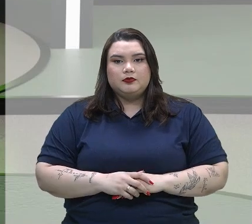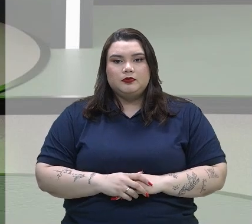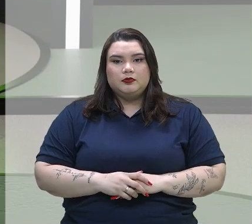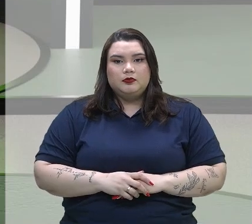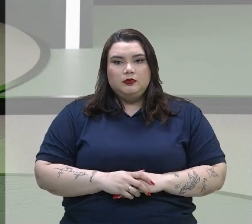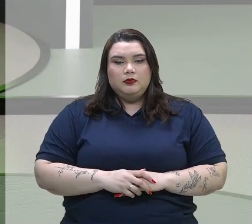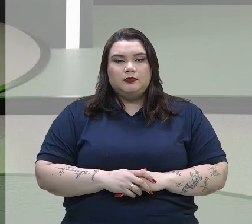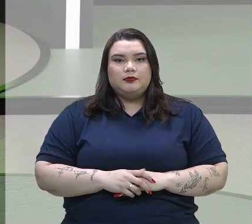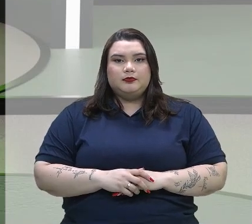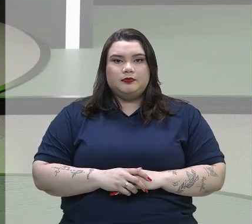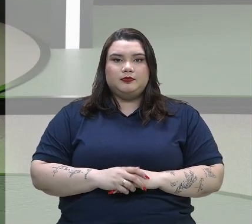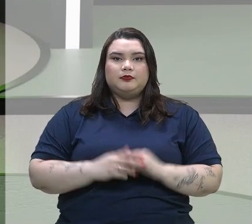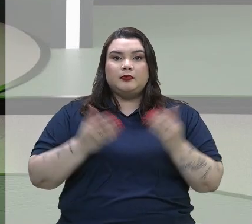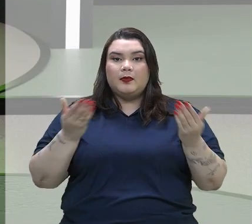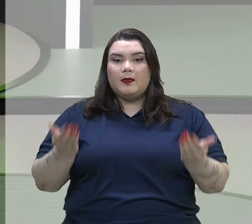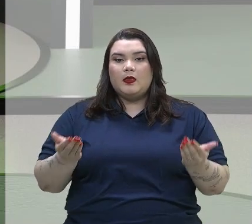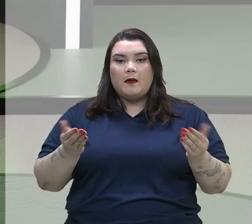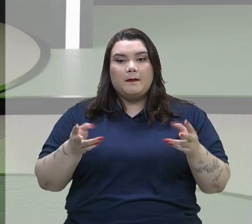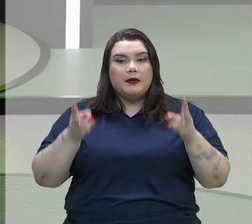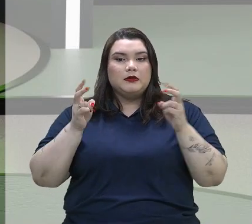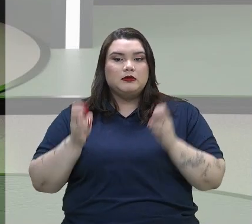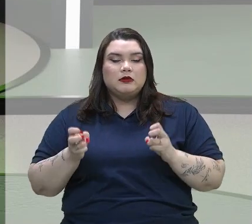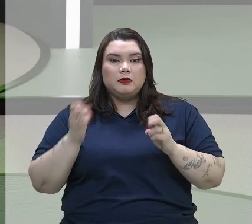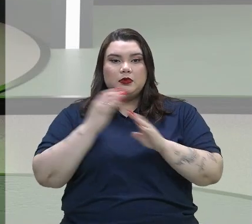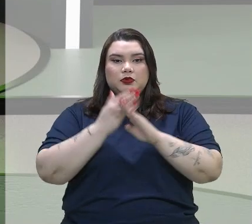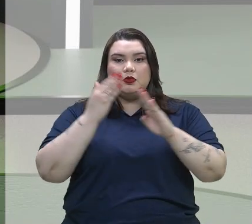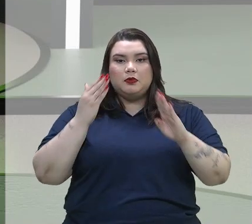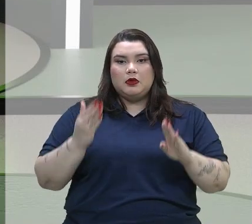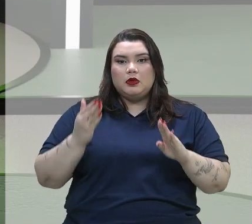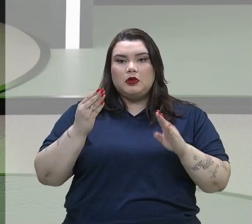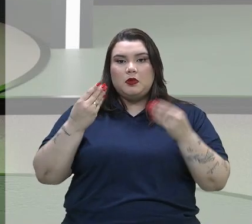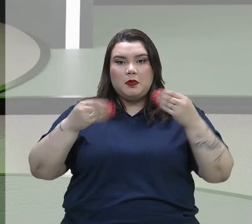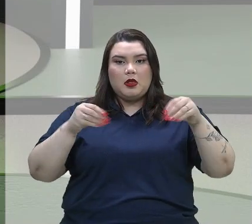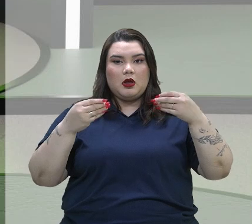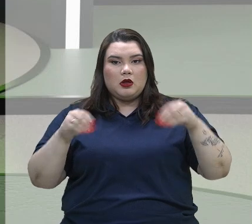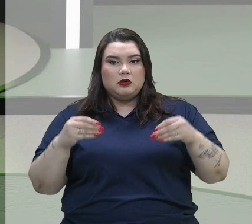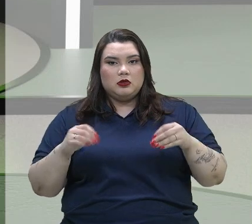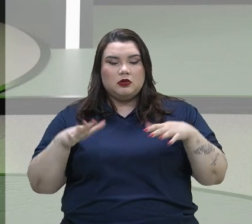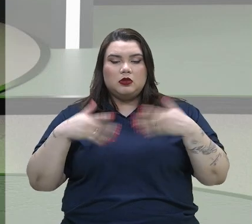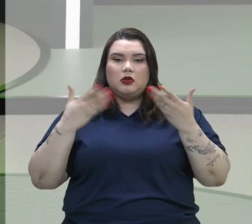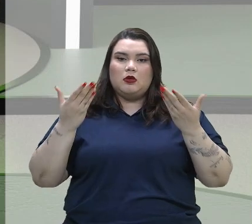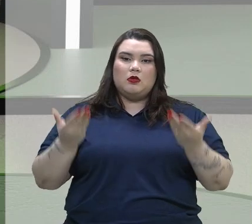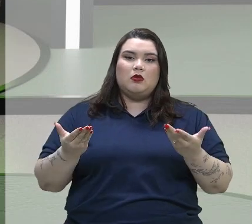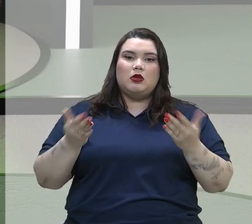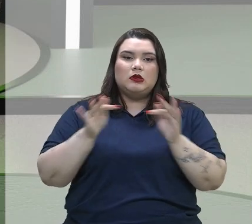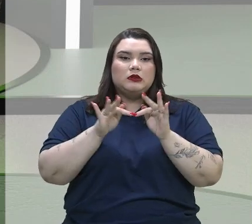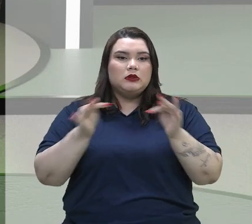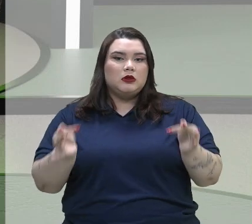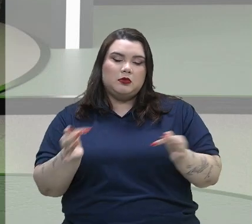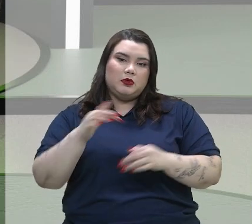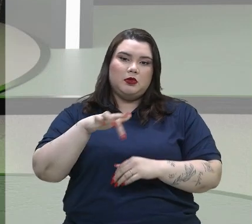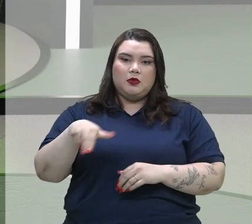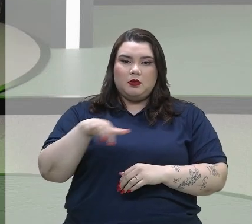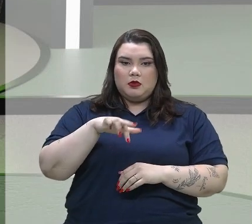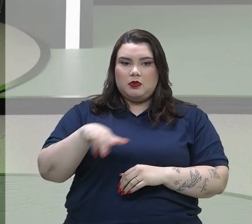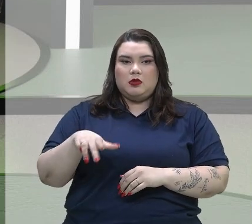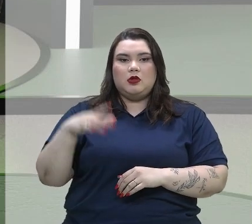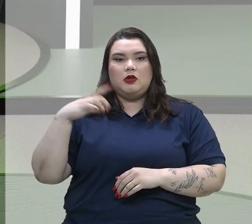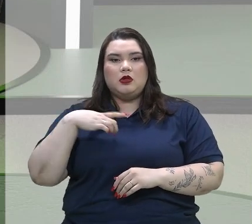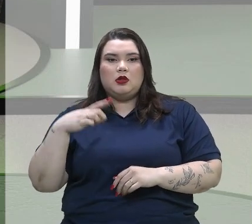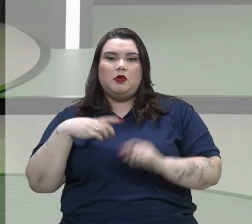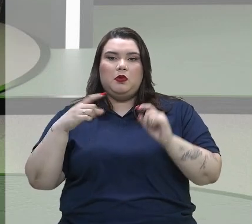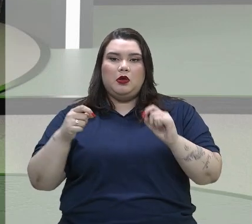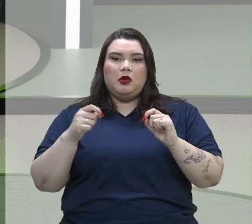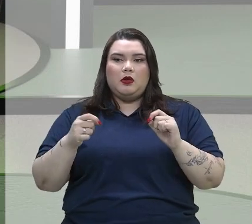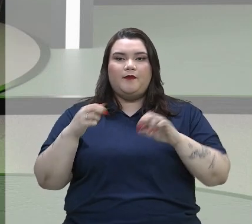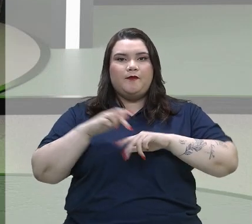Então a gente percebe, né, que a descoberta do plástico não foi uma forma simples, né? Houve aí a